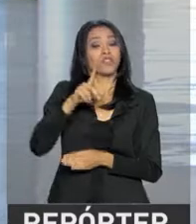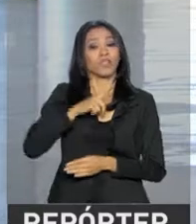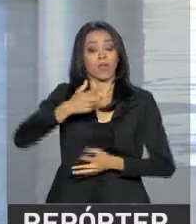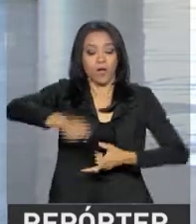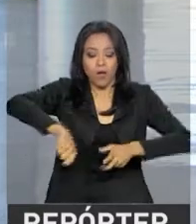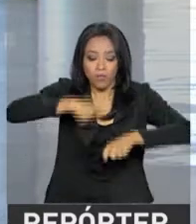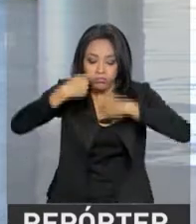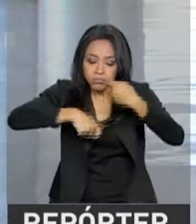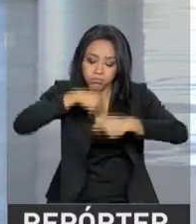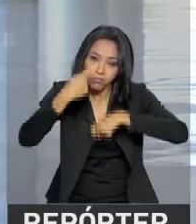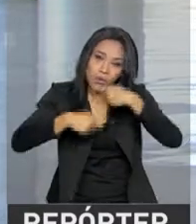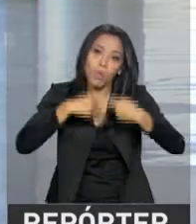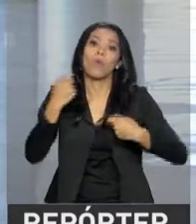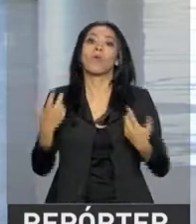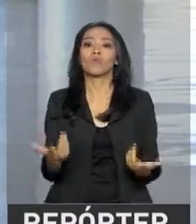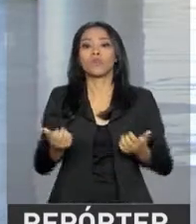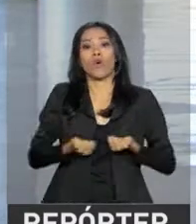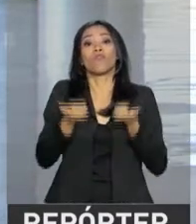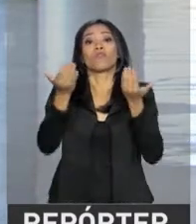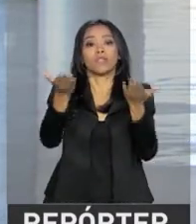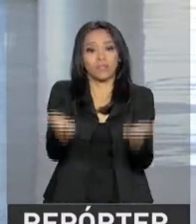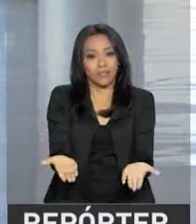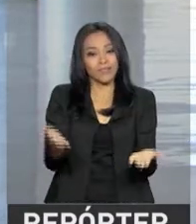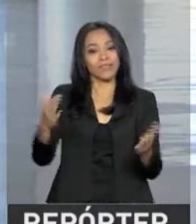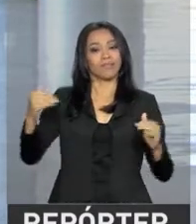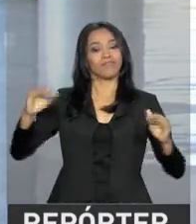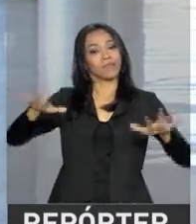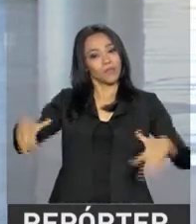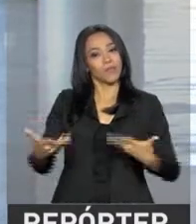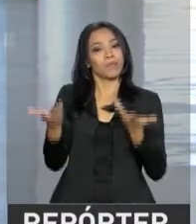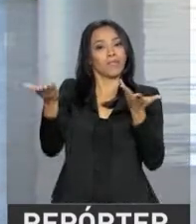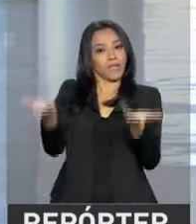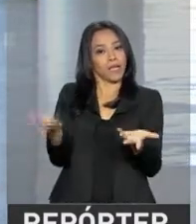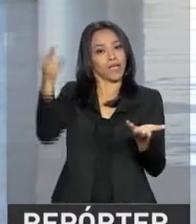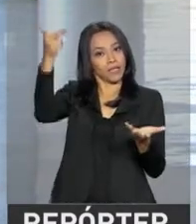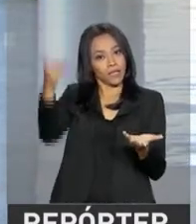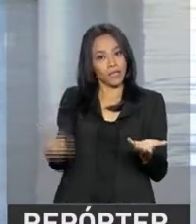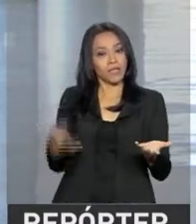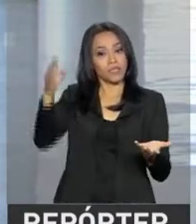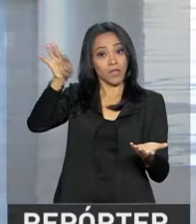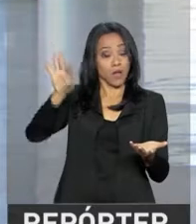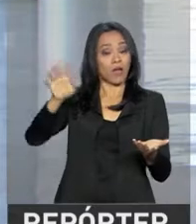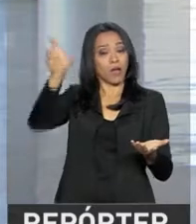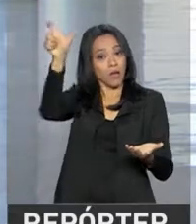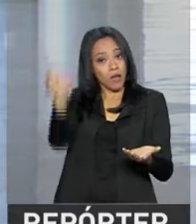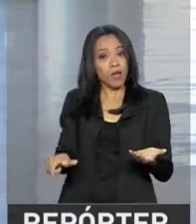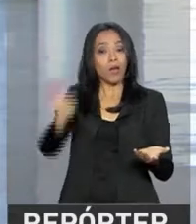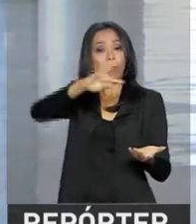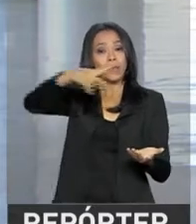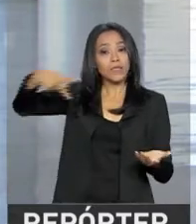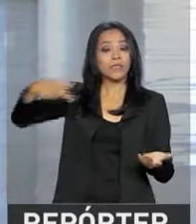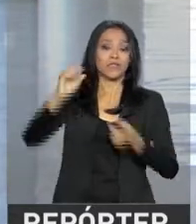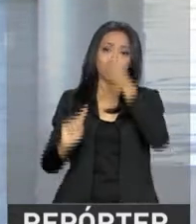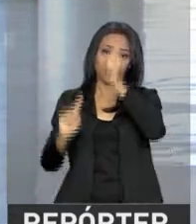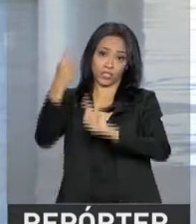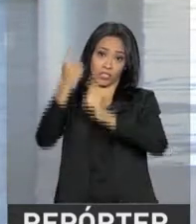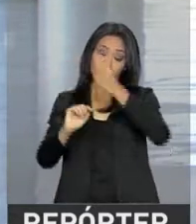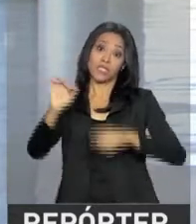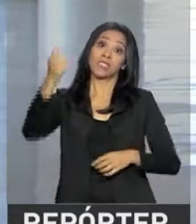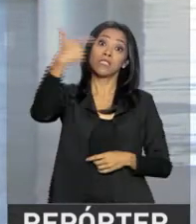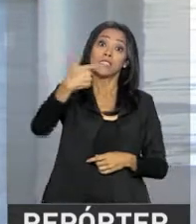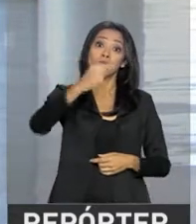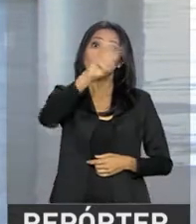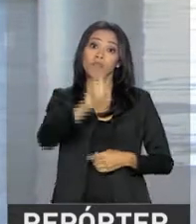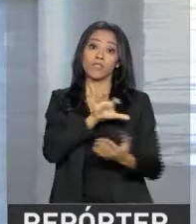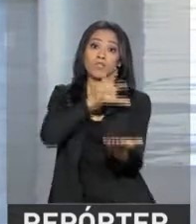no itamaraty em homenagem ao presidente chileno sebastián pinheira governo chile pela segunda vez ele tomou posse no